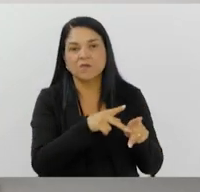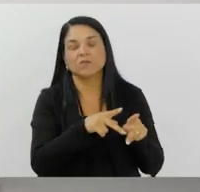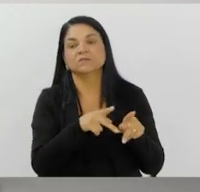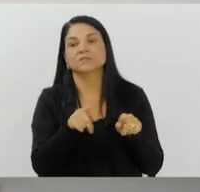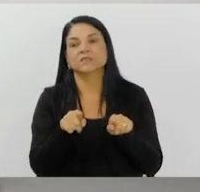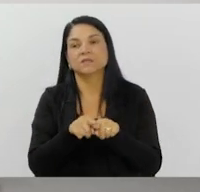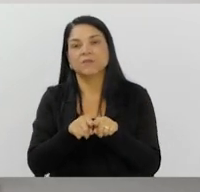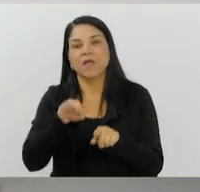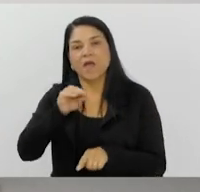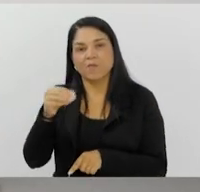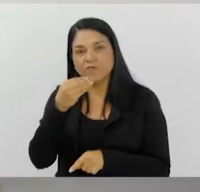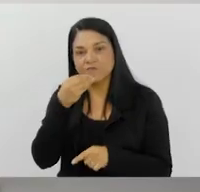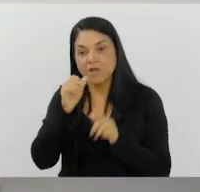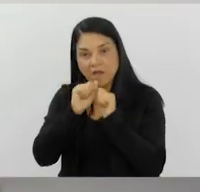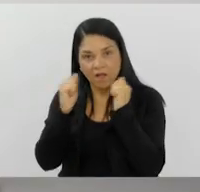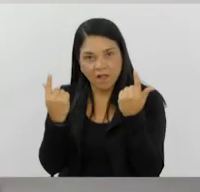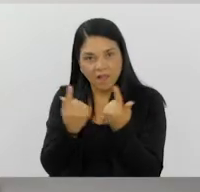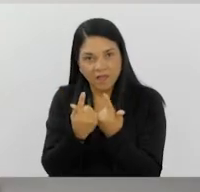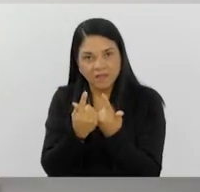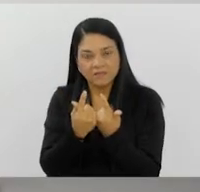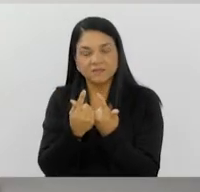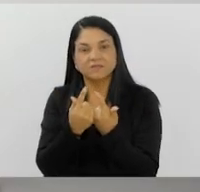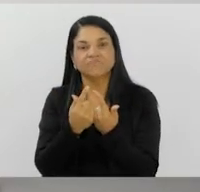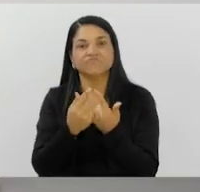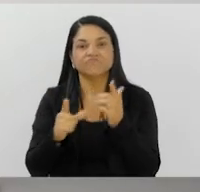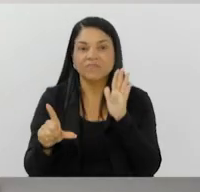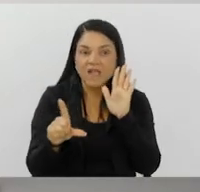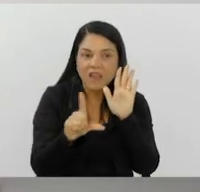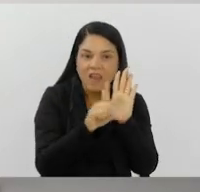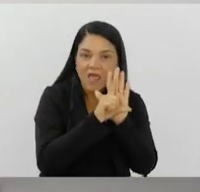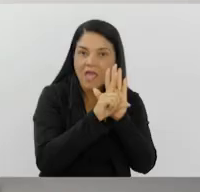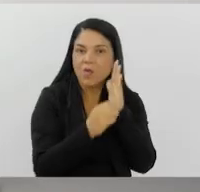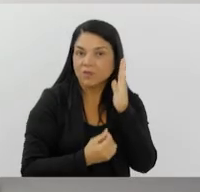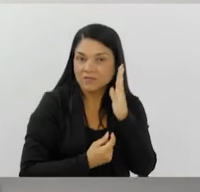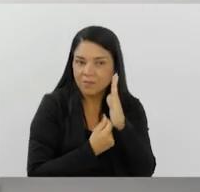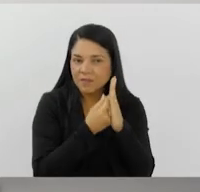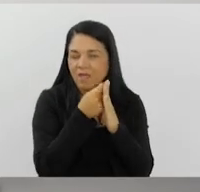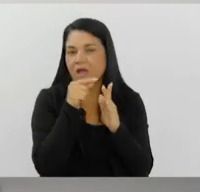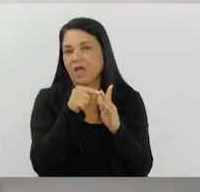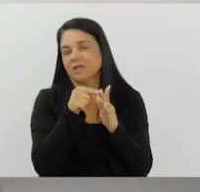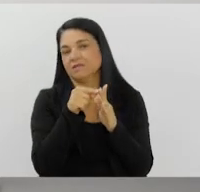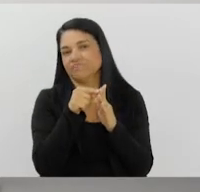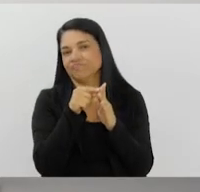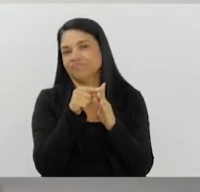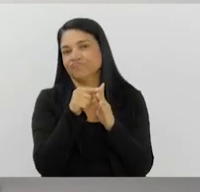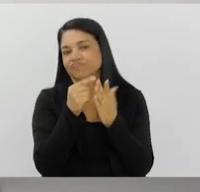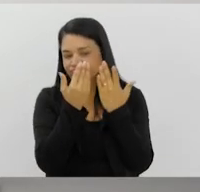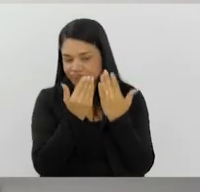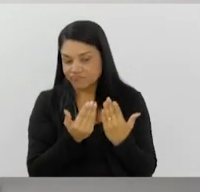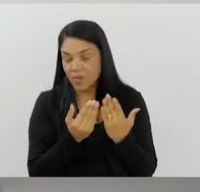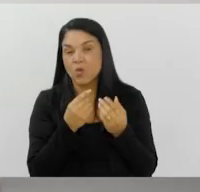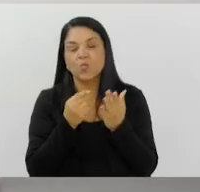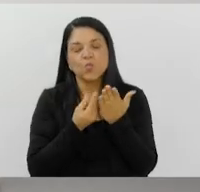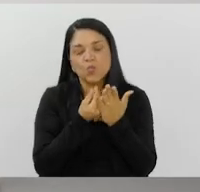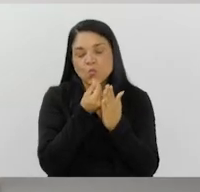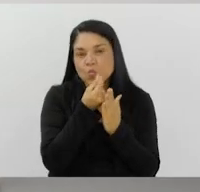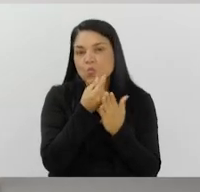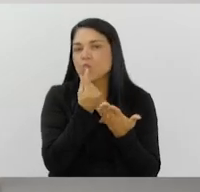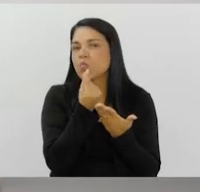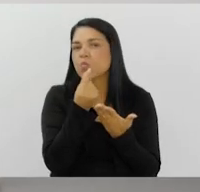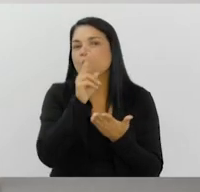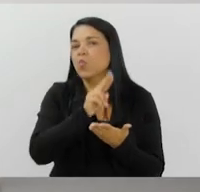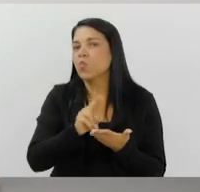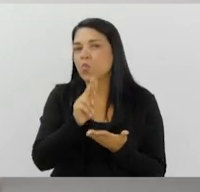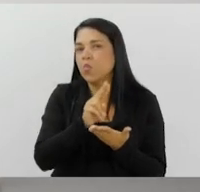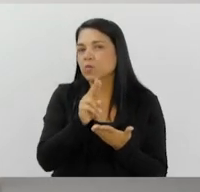também que a lges cuida né de leis orçamentárias o quanto que esse de dinheiro tá sendo utilizado e o que que tá sendo H